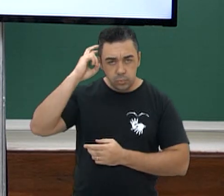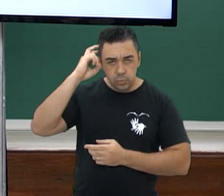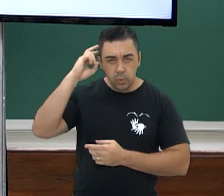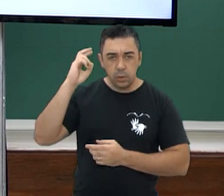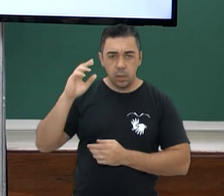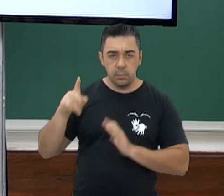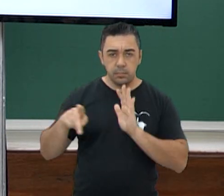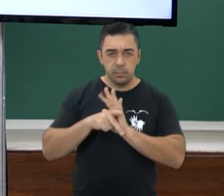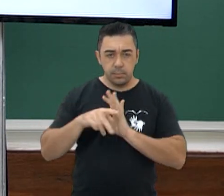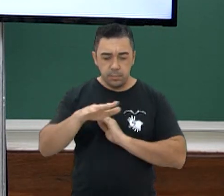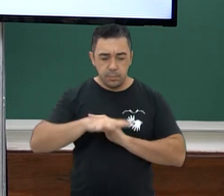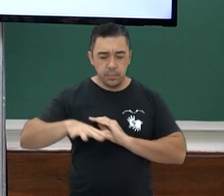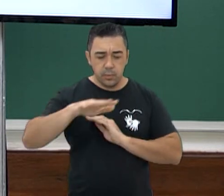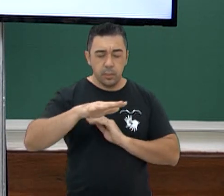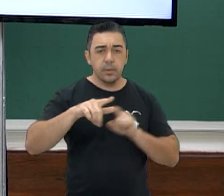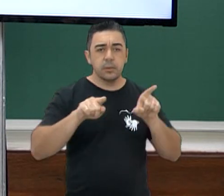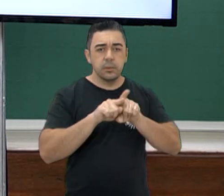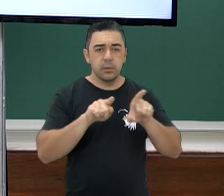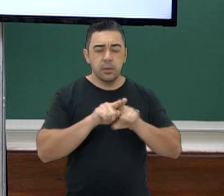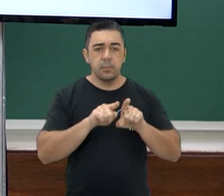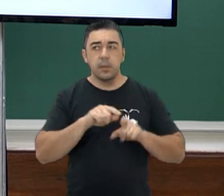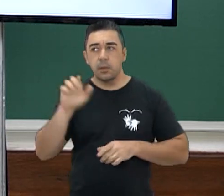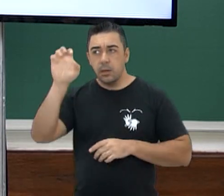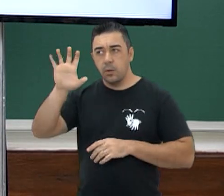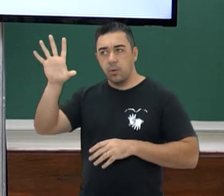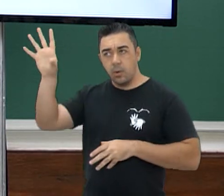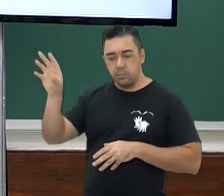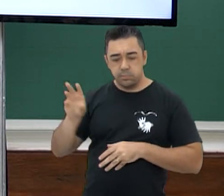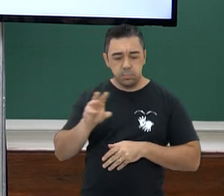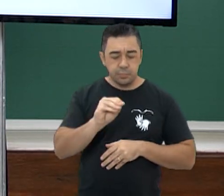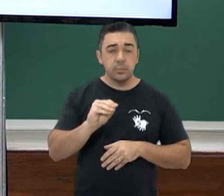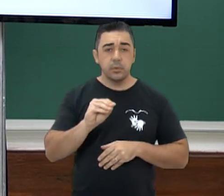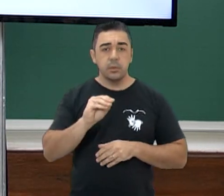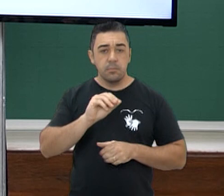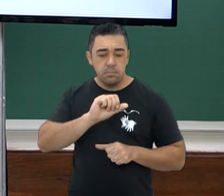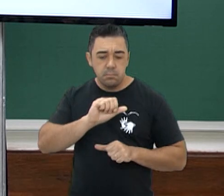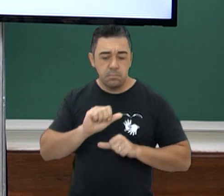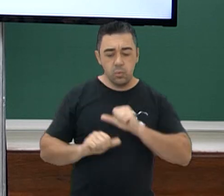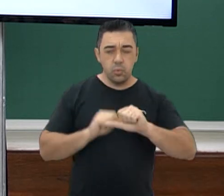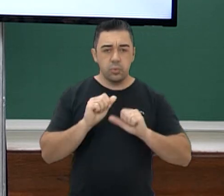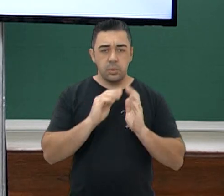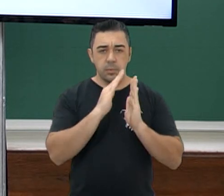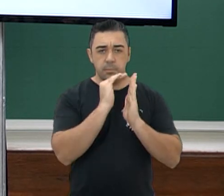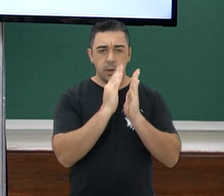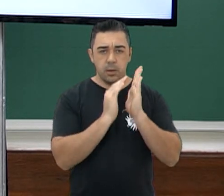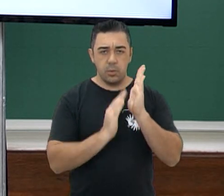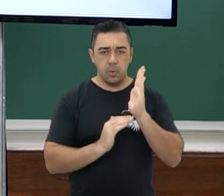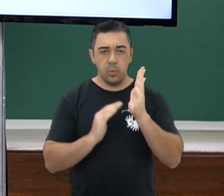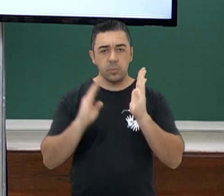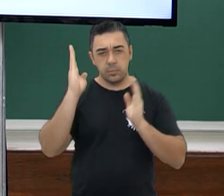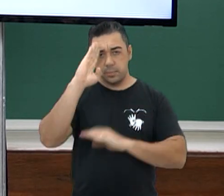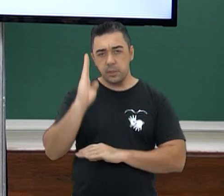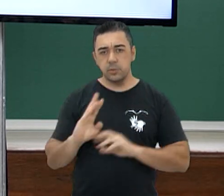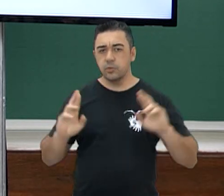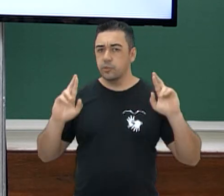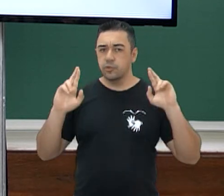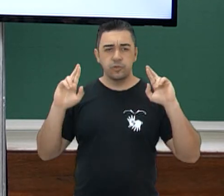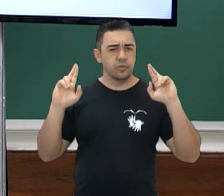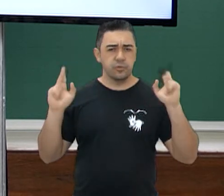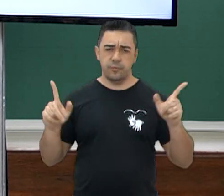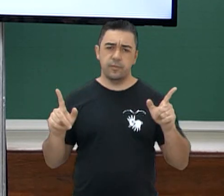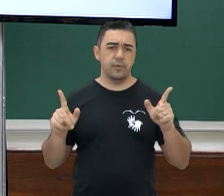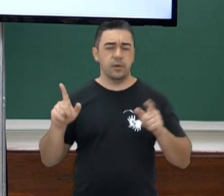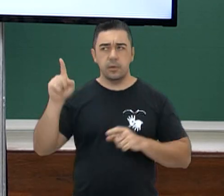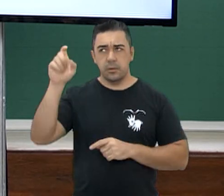cultura erudita. Isso faz um rejuvenescimento no estilo barroco, que o Barroco do Brasil é bem diferente do